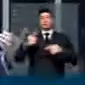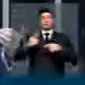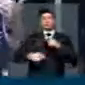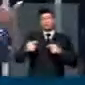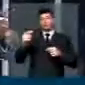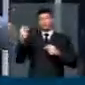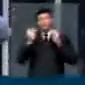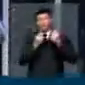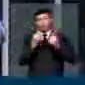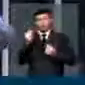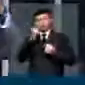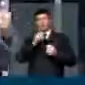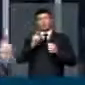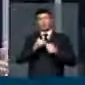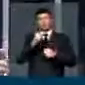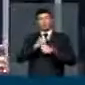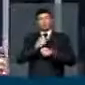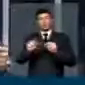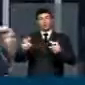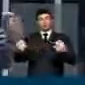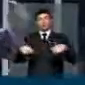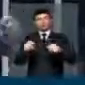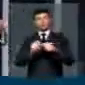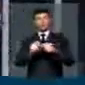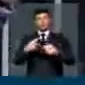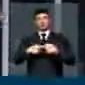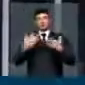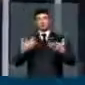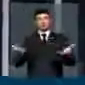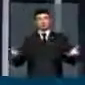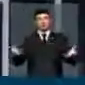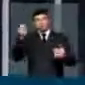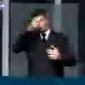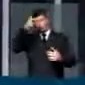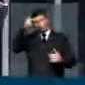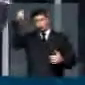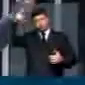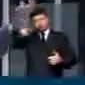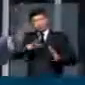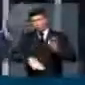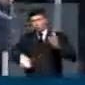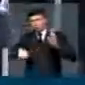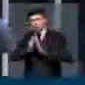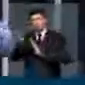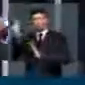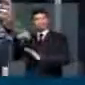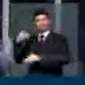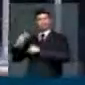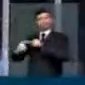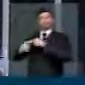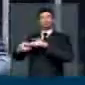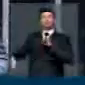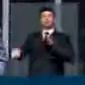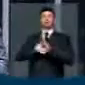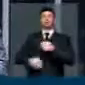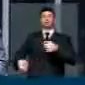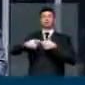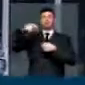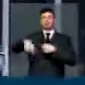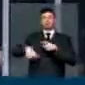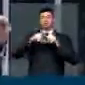à benfeitoria que ele ia arrumar naquela cidade. Ou seja, o prefeito tem que correr tudo de novo atrás e voltar em Brasília depois para poder